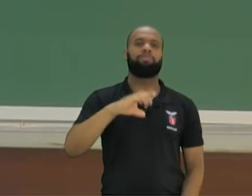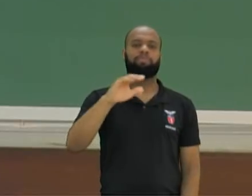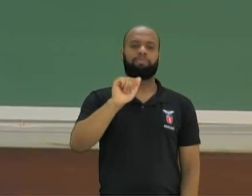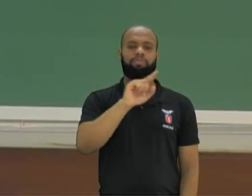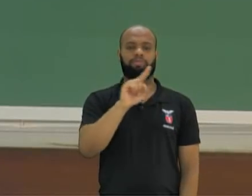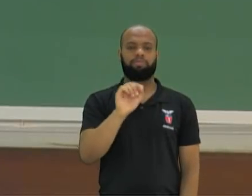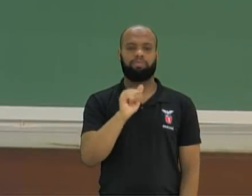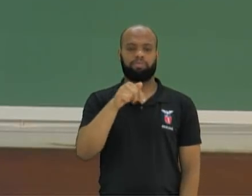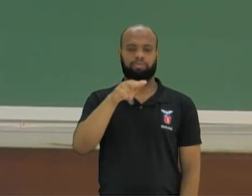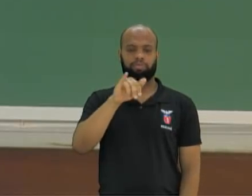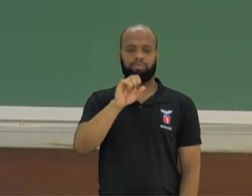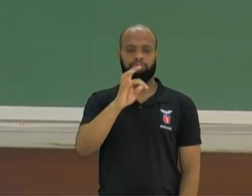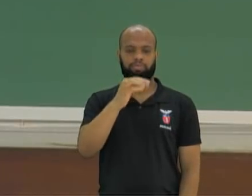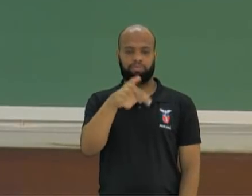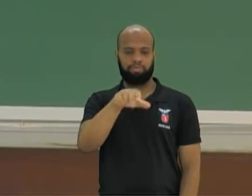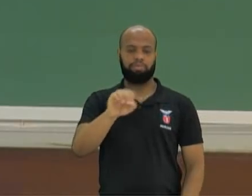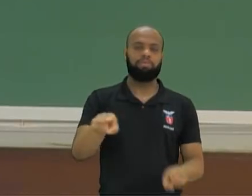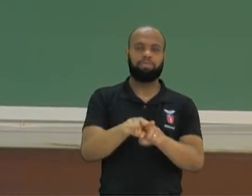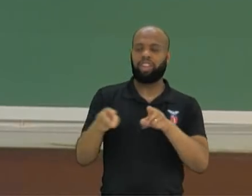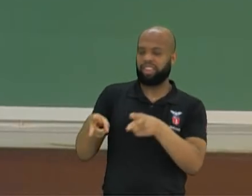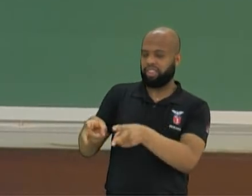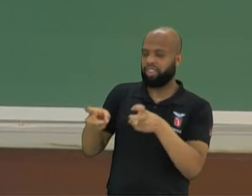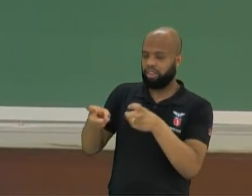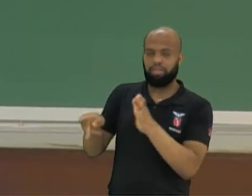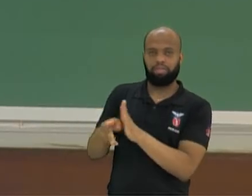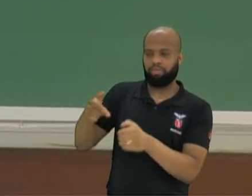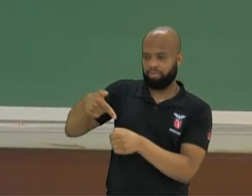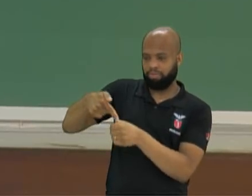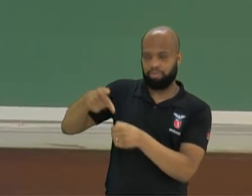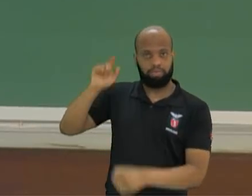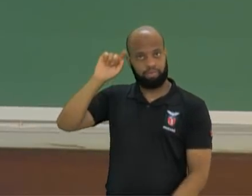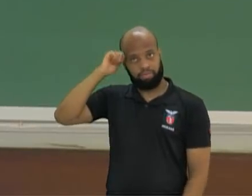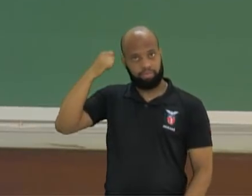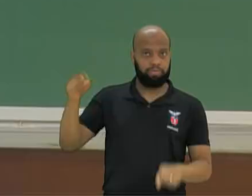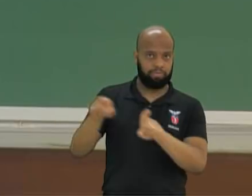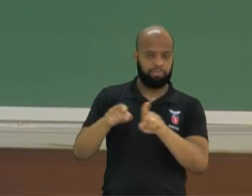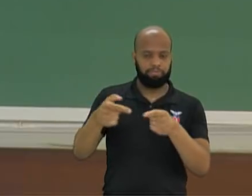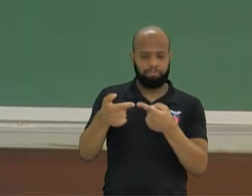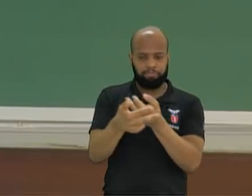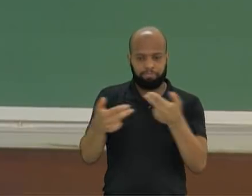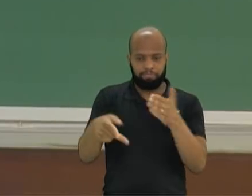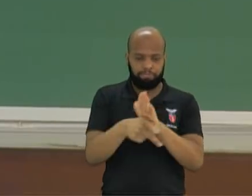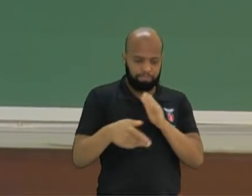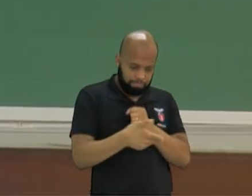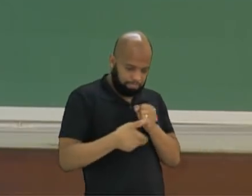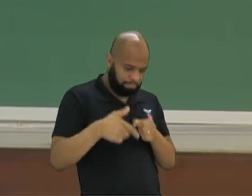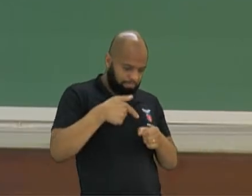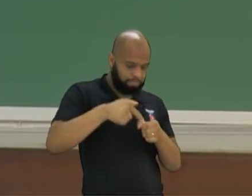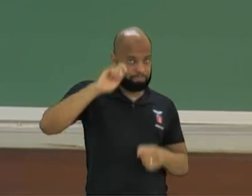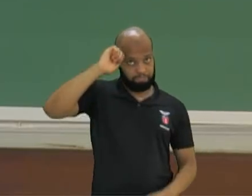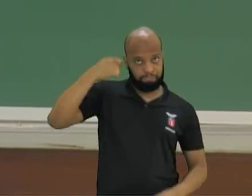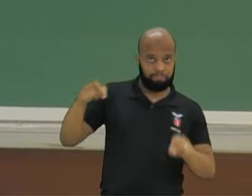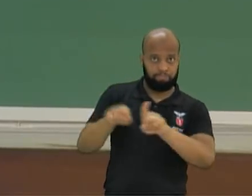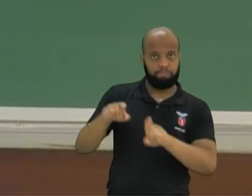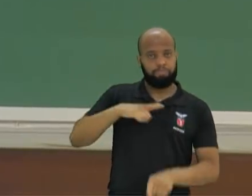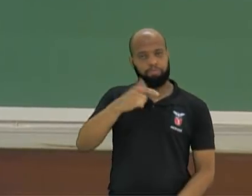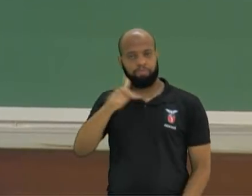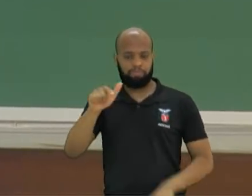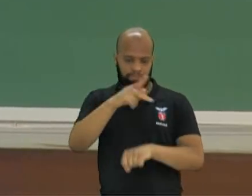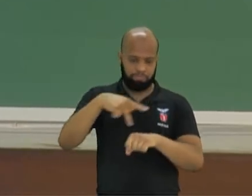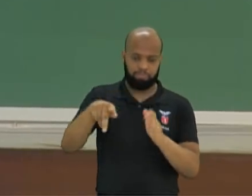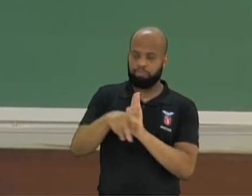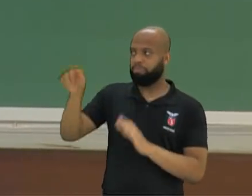indústria de extração do petróleo e produtos derivados do petróleo, também está envolvendo os outros países da Ásia